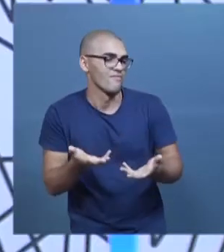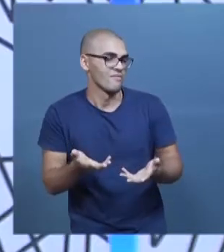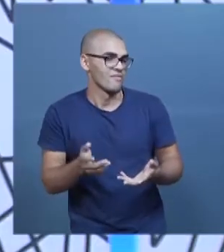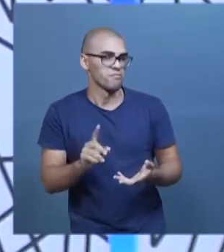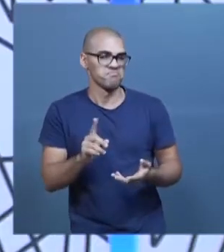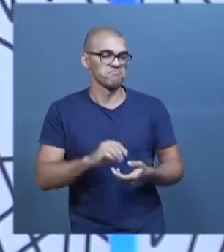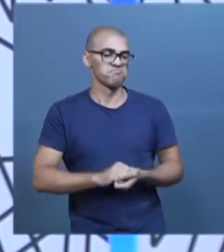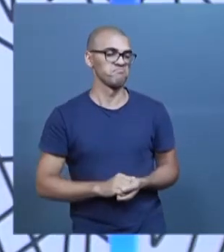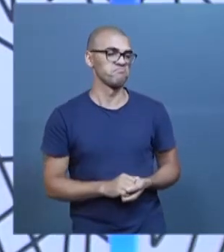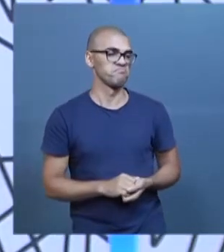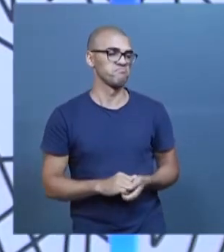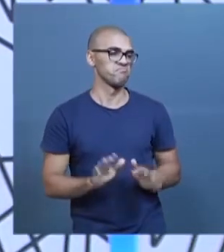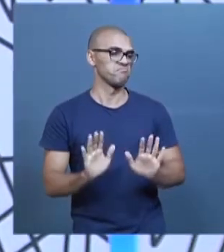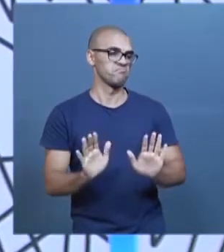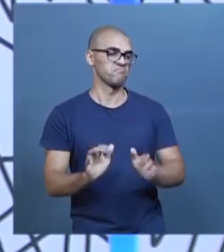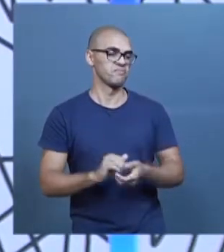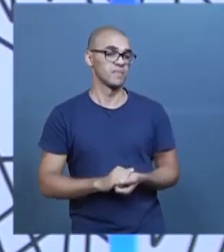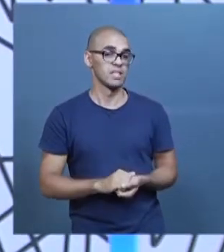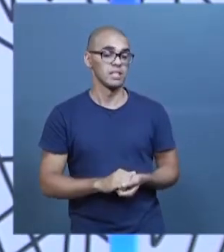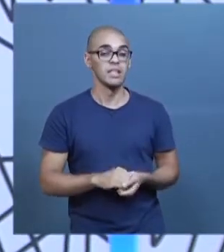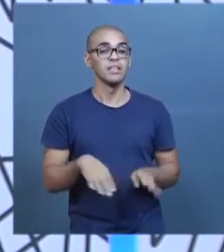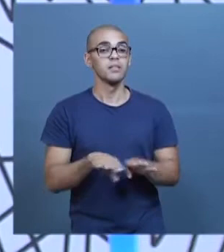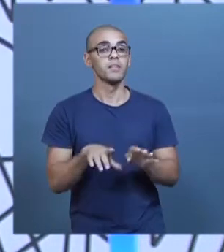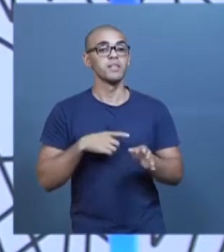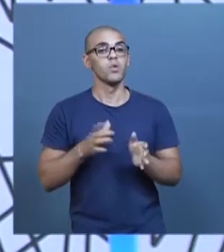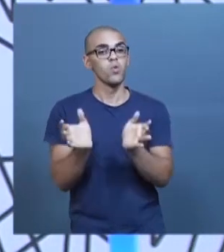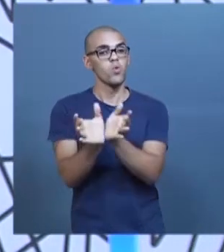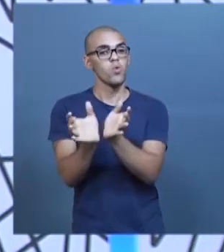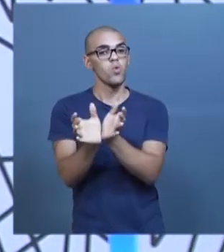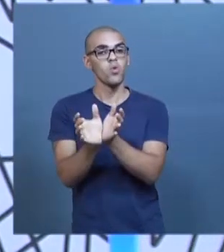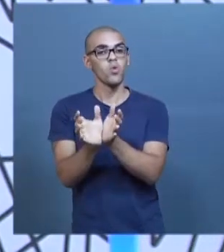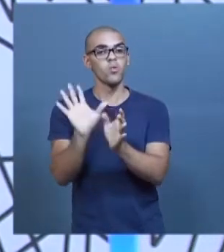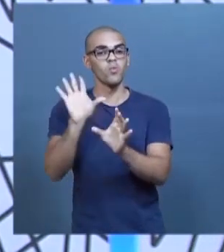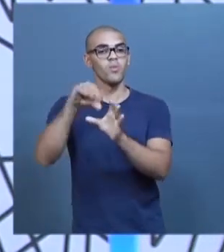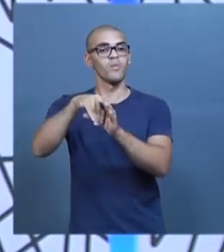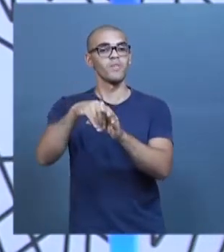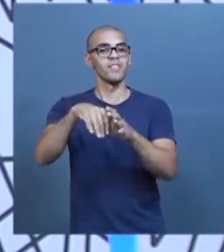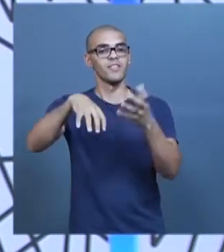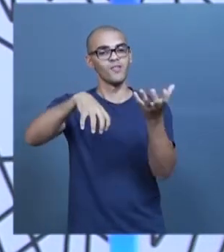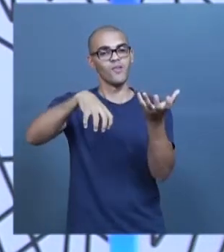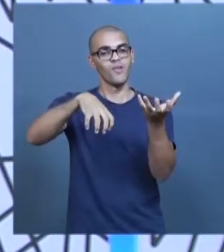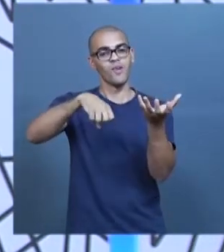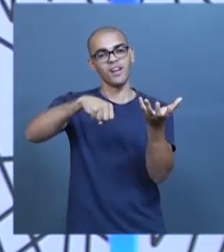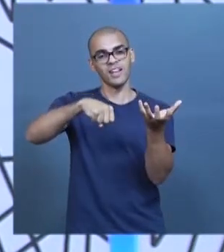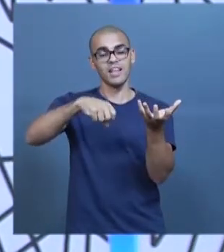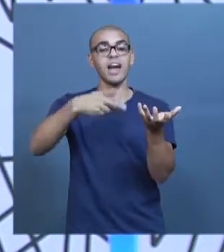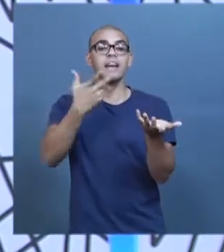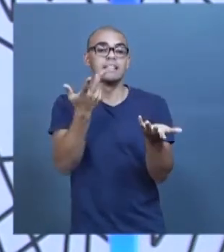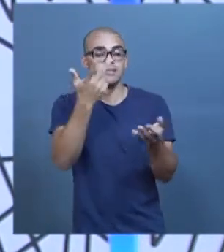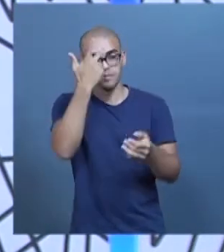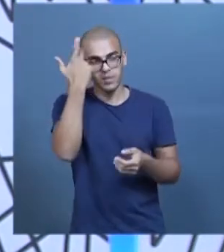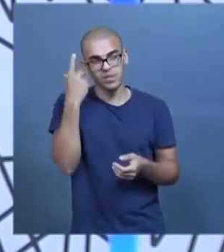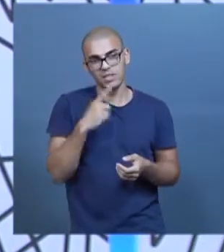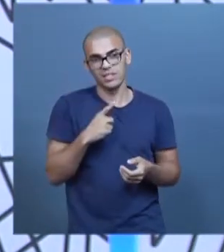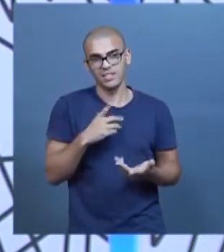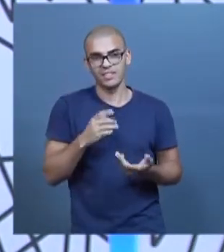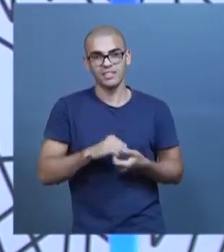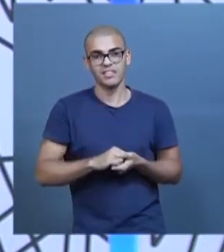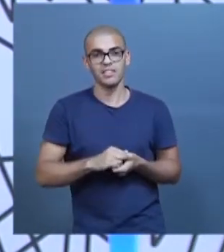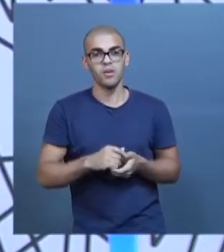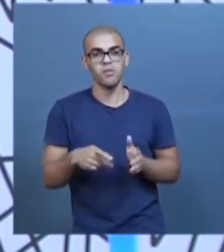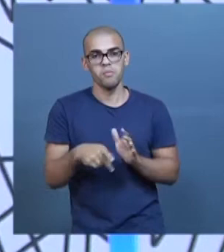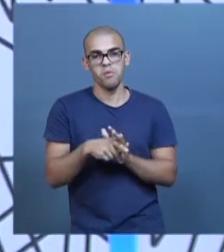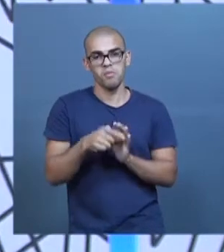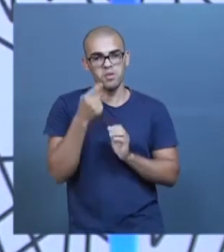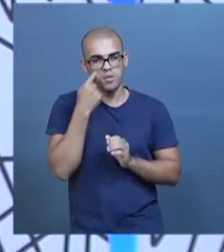a movimentação dos grupos de interesse dentro dos corredores do Congresso. Isso acontece, é legítimo, é republicano,